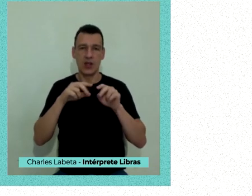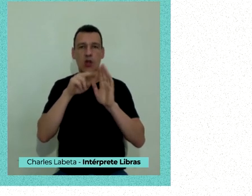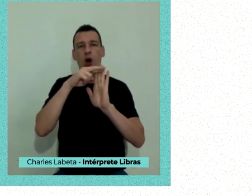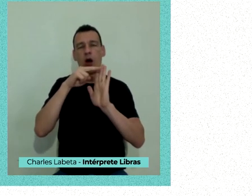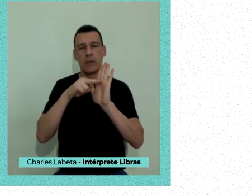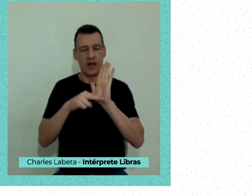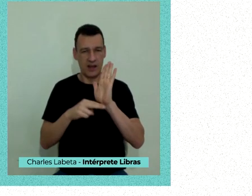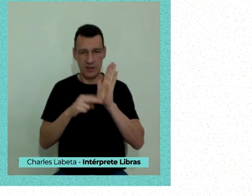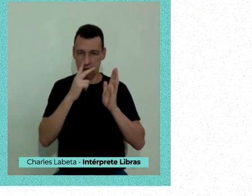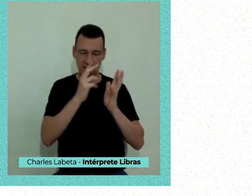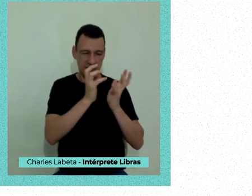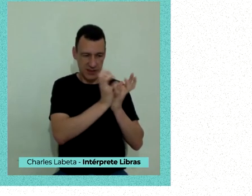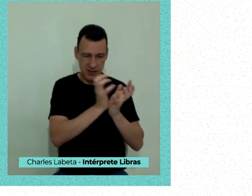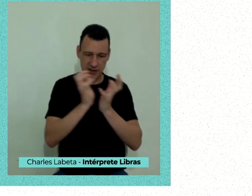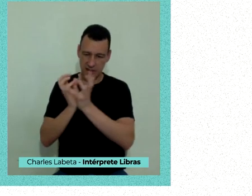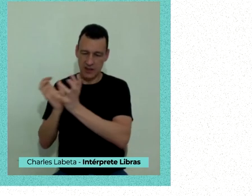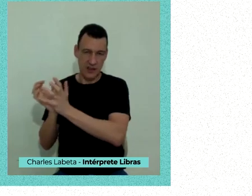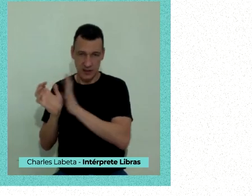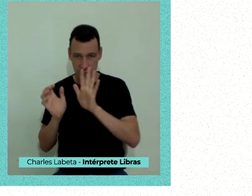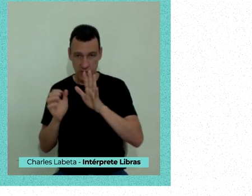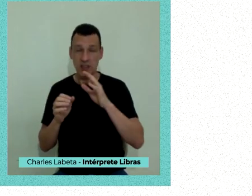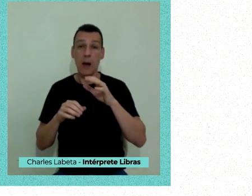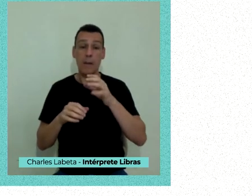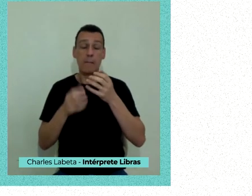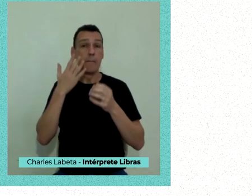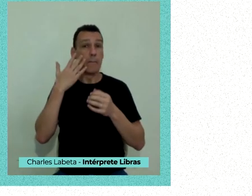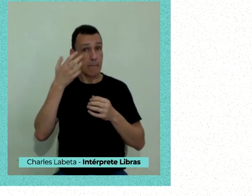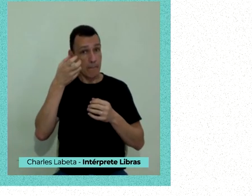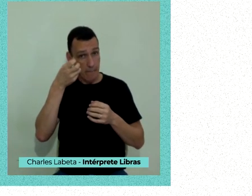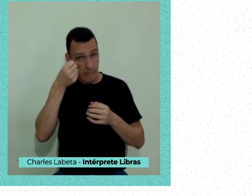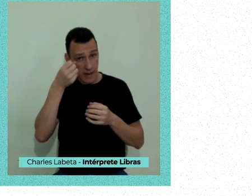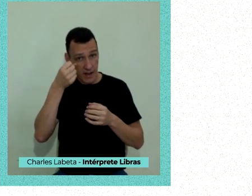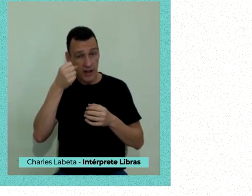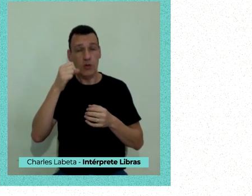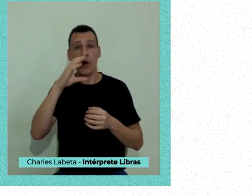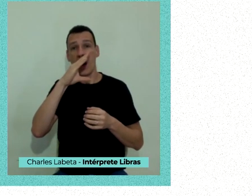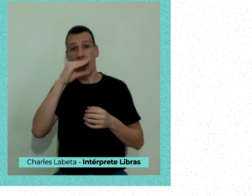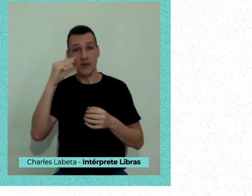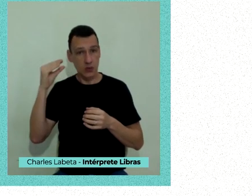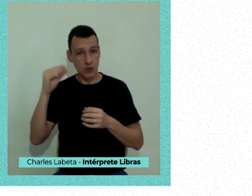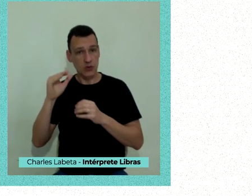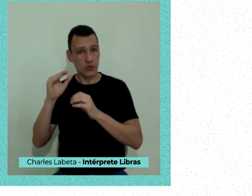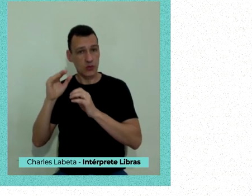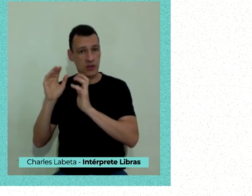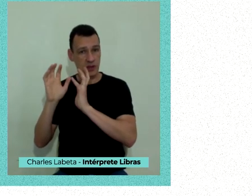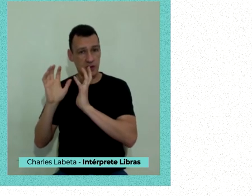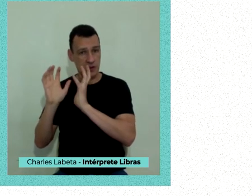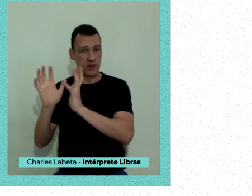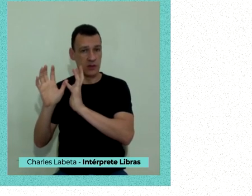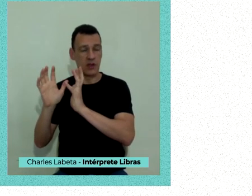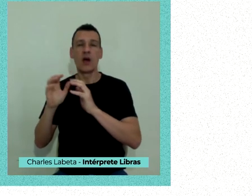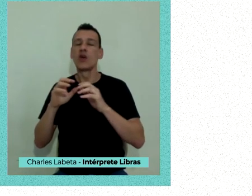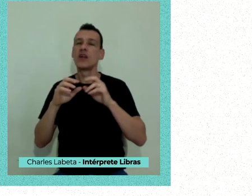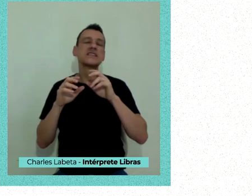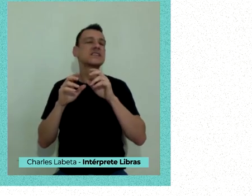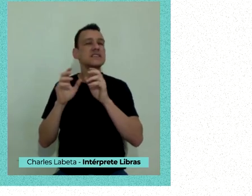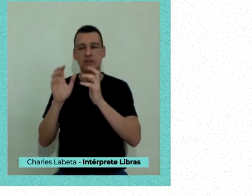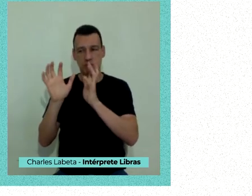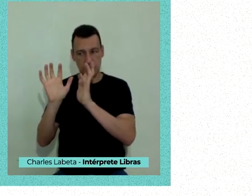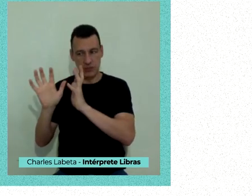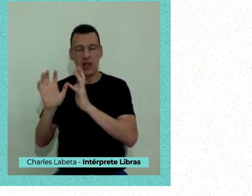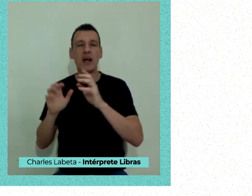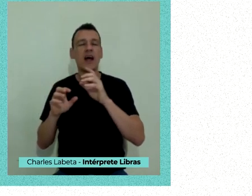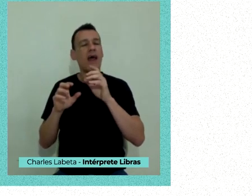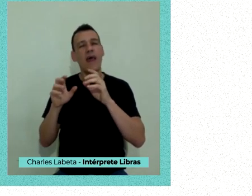ser branco e ser adulto é normalizado dentro da nossa sociedade e poucas vezes é questionado esses